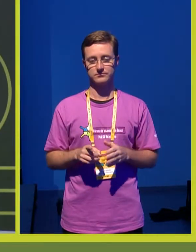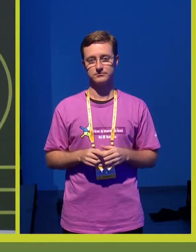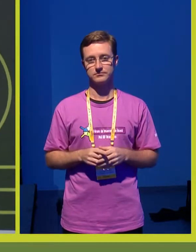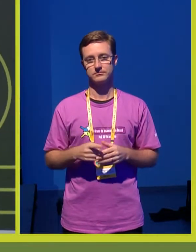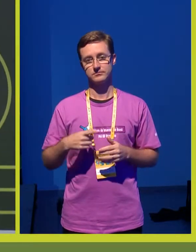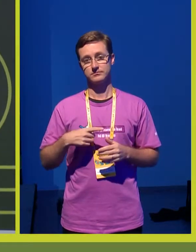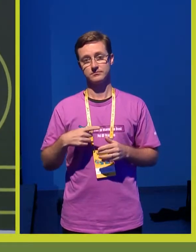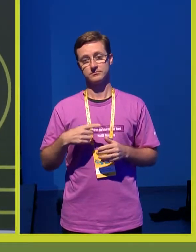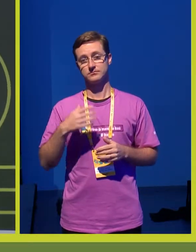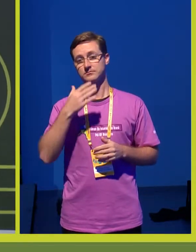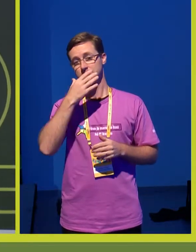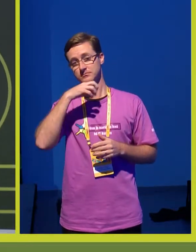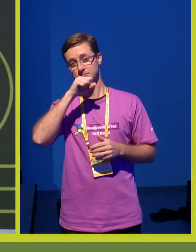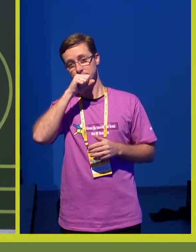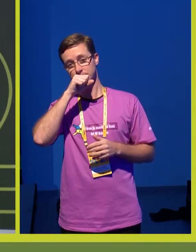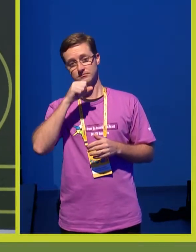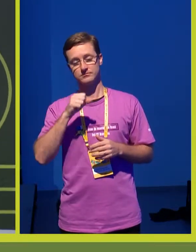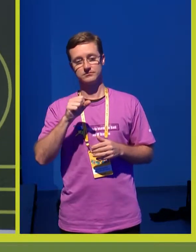outro na América Latina inteira